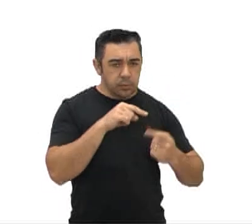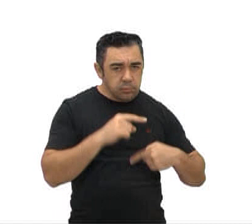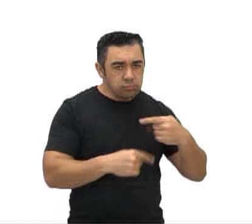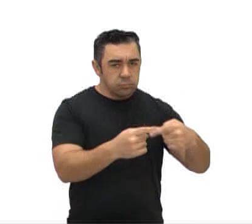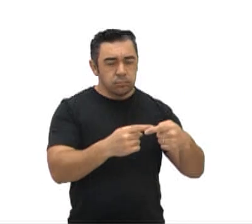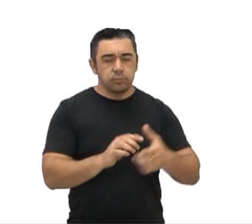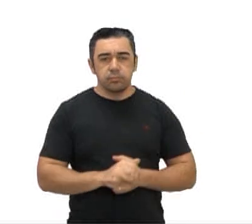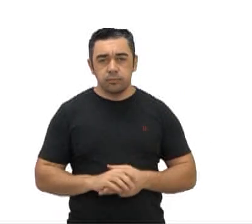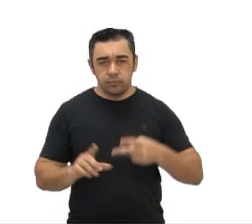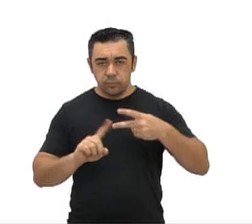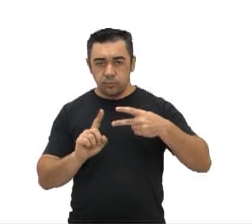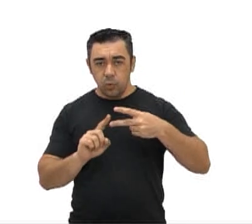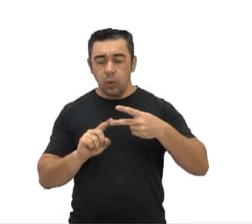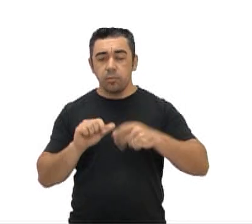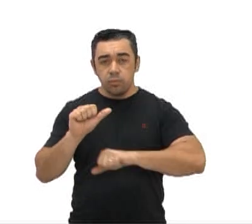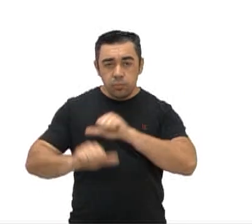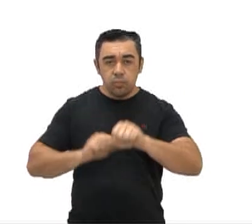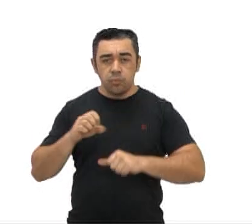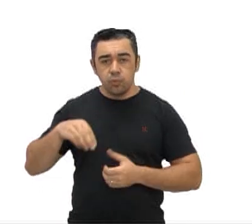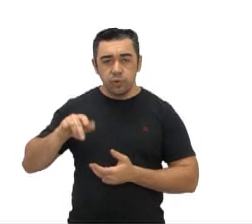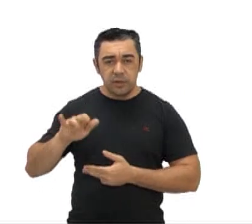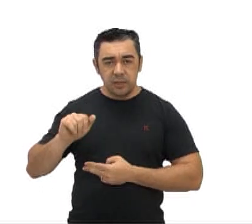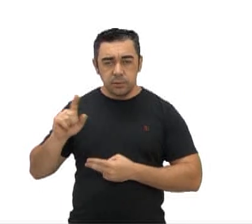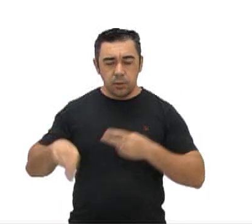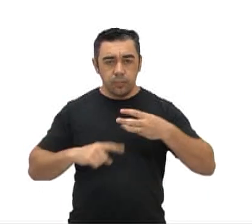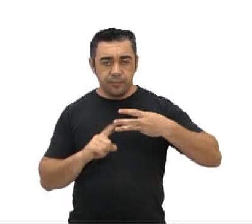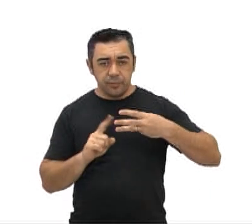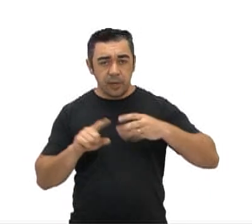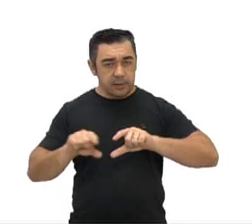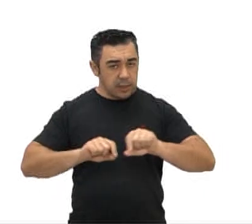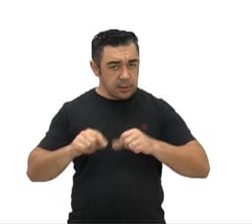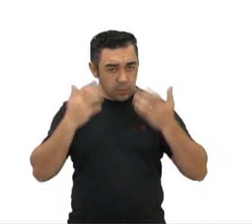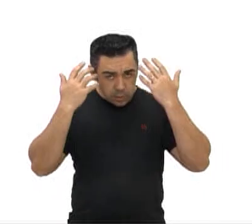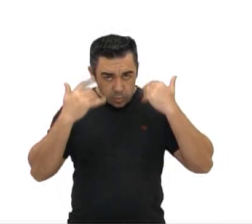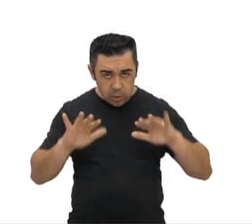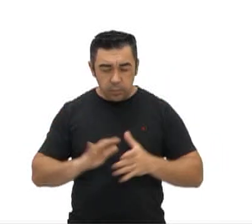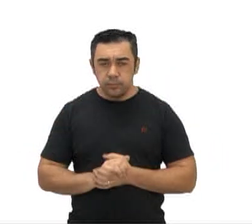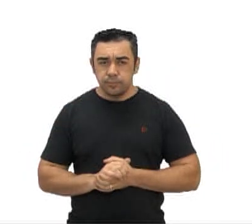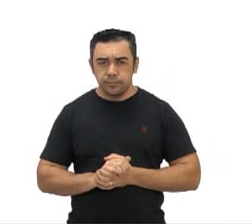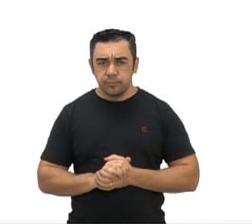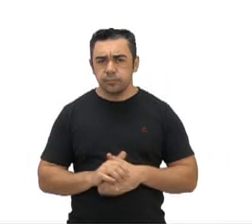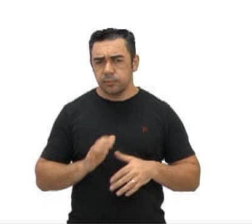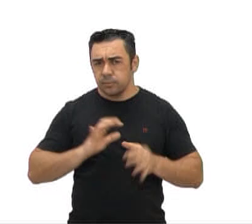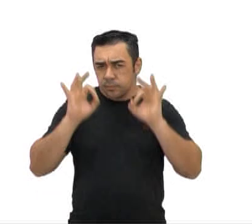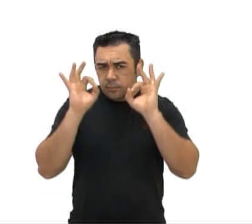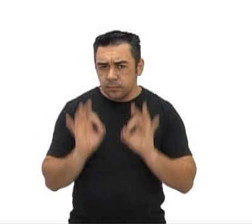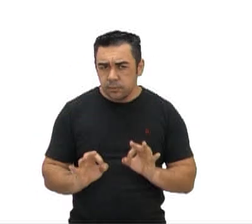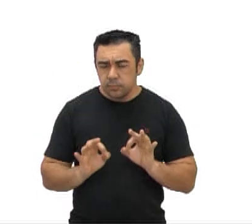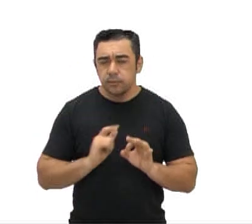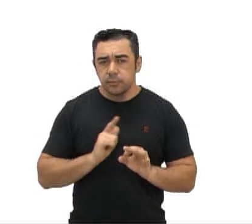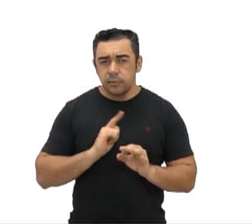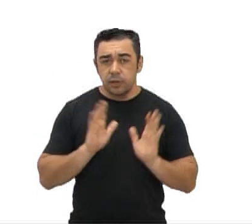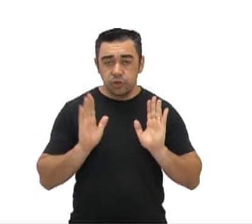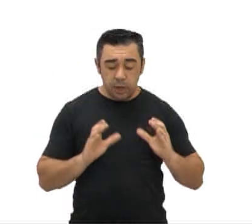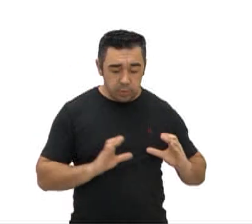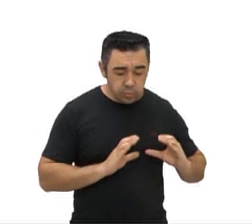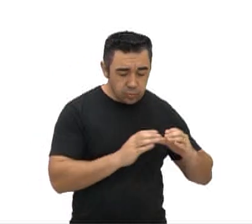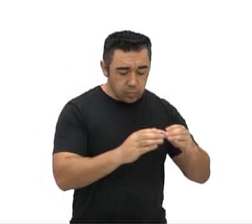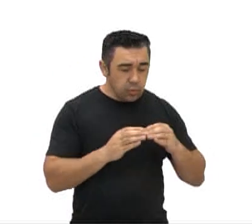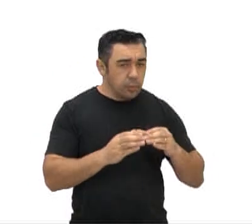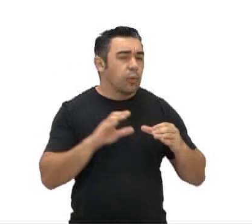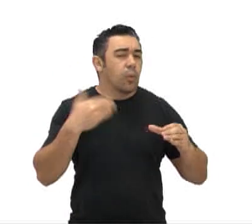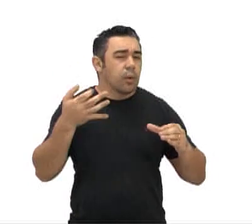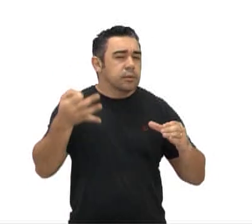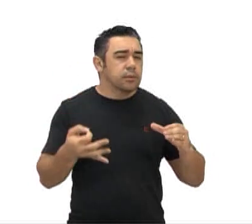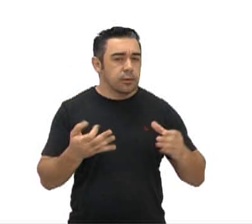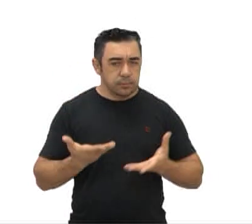2, mutação. E número 3, seleção natural. A sequência correta após o isolamento geográfico é